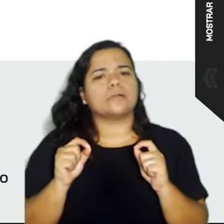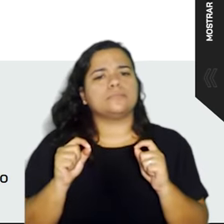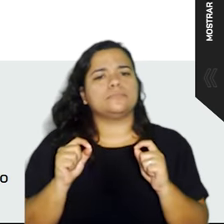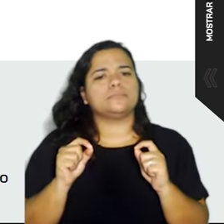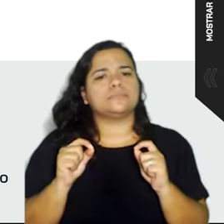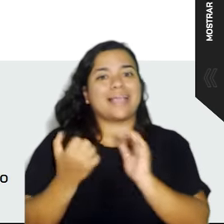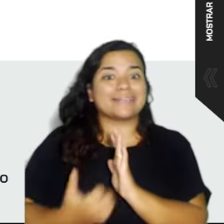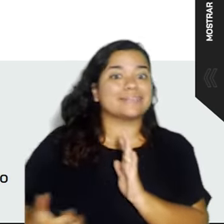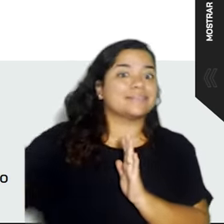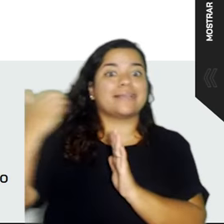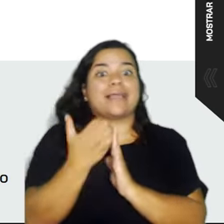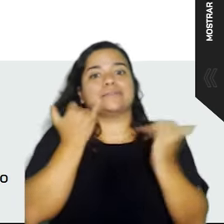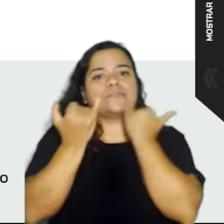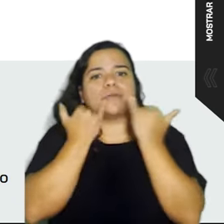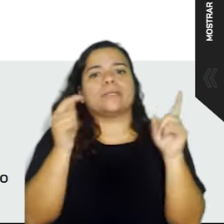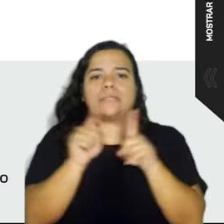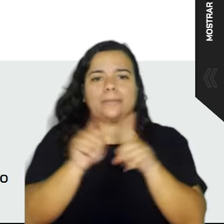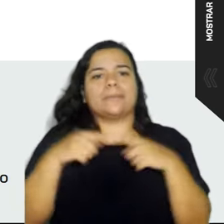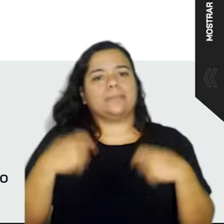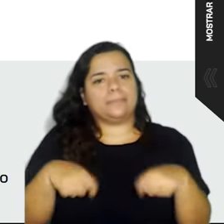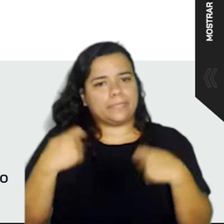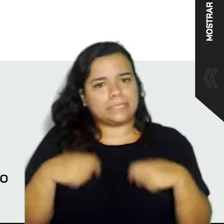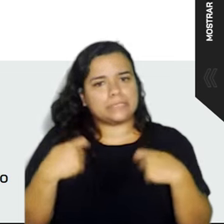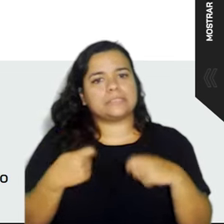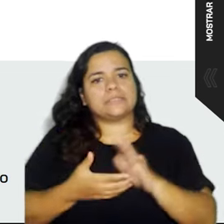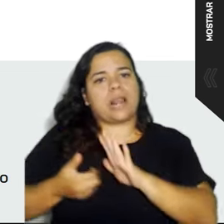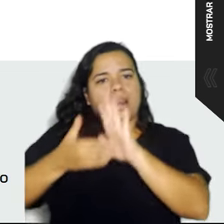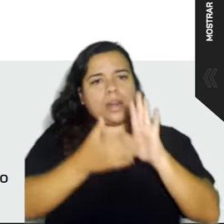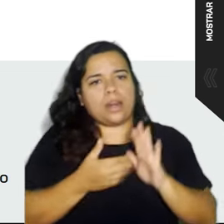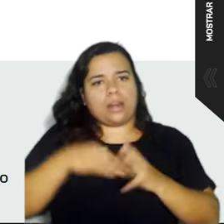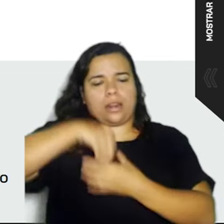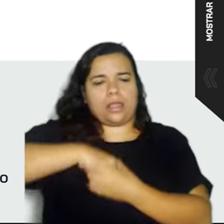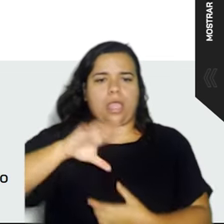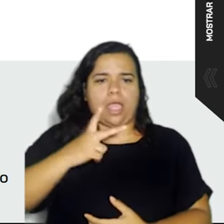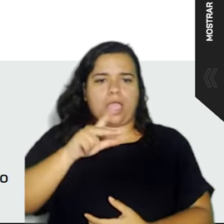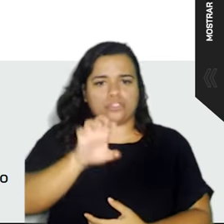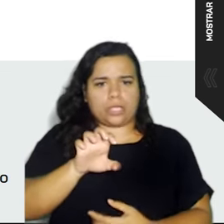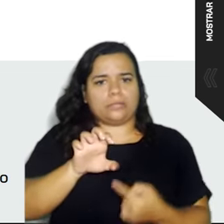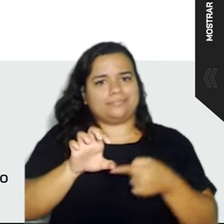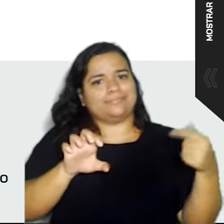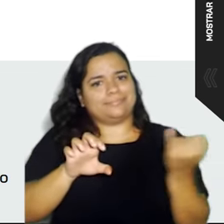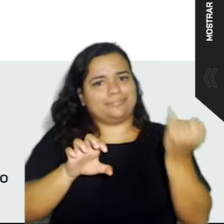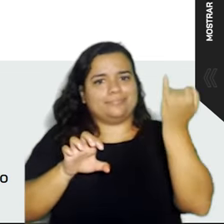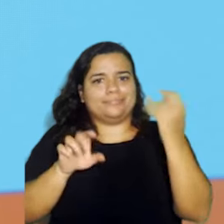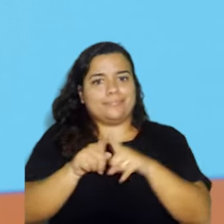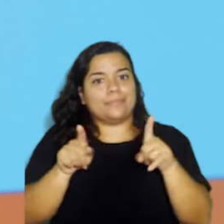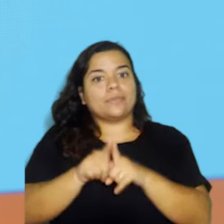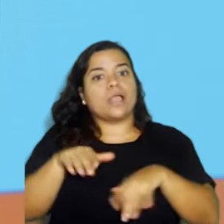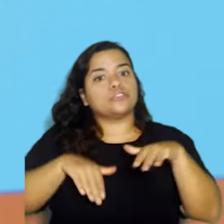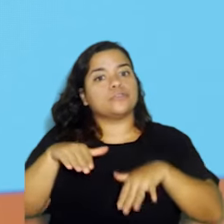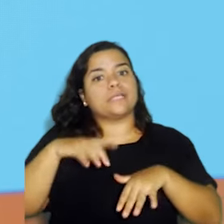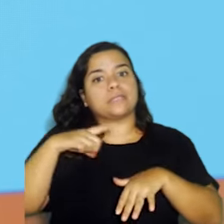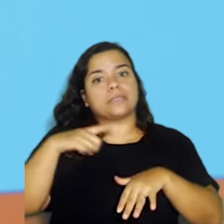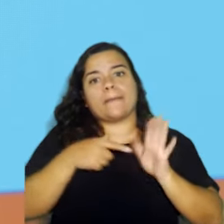fal excesso o excesso dessas informações também tem que fazer a limpeza do Cash Também também que aí provavelmente Esses cooks são isso porque